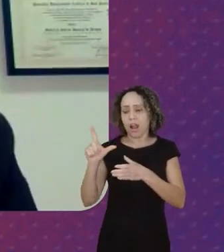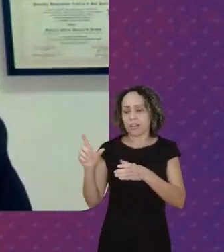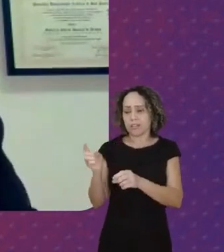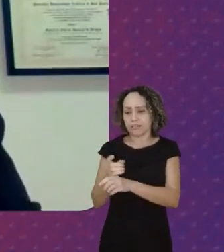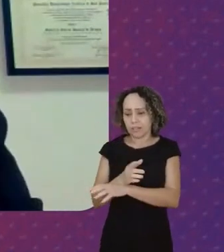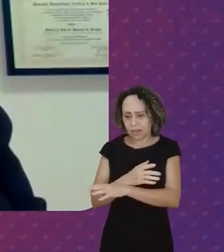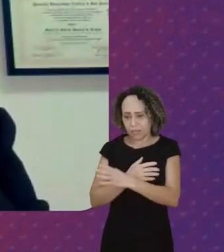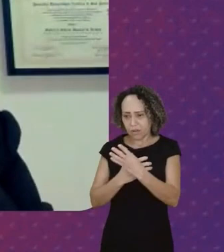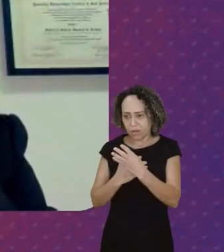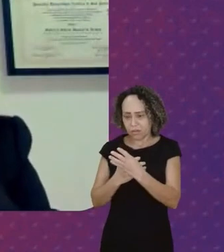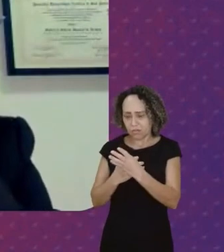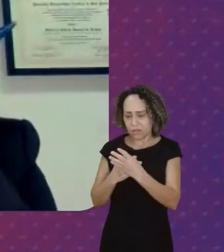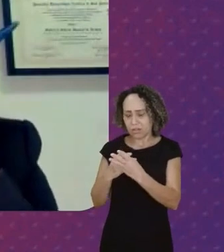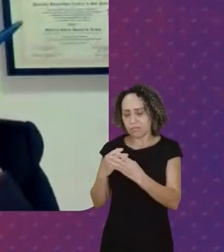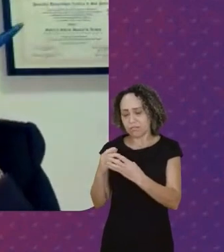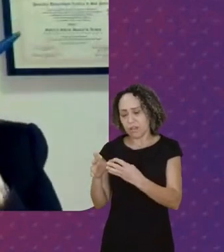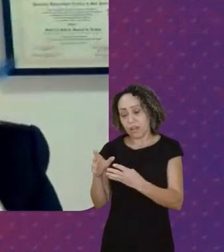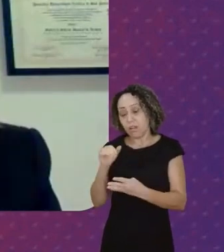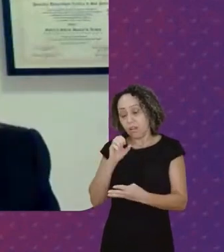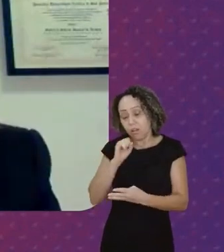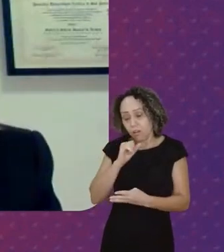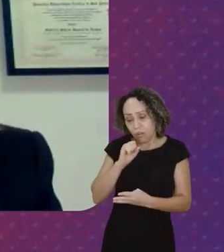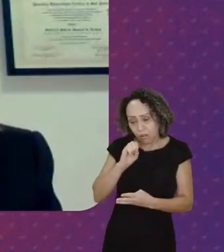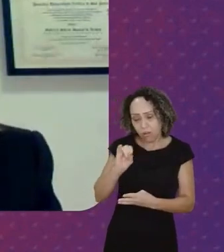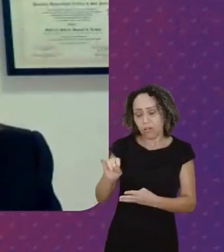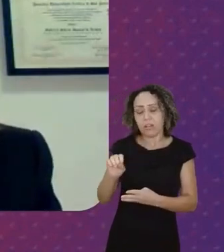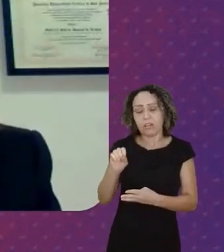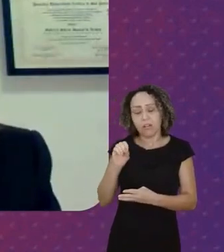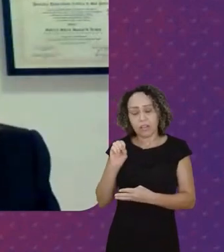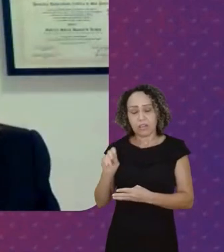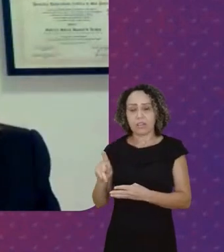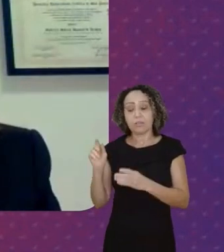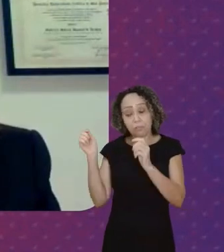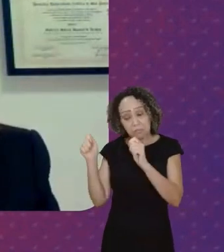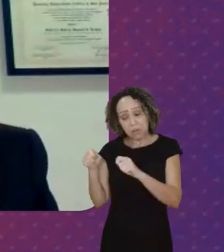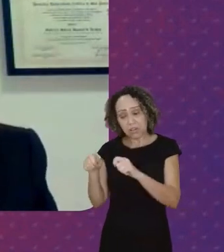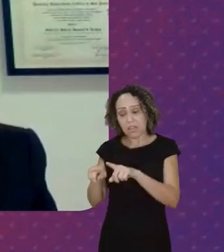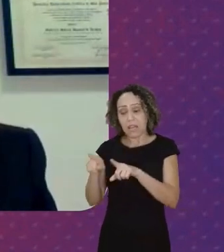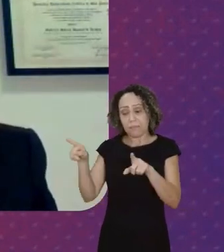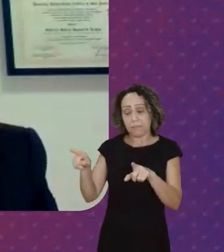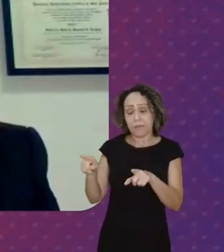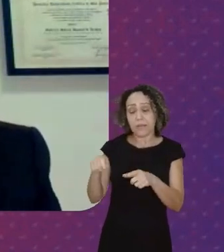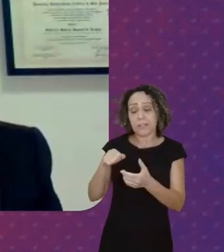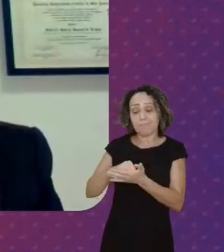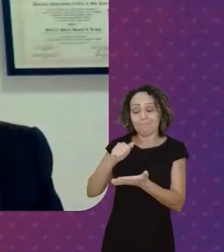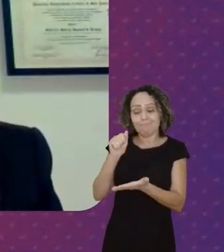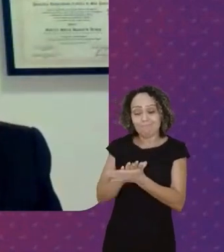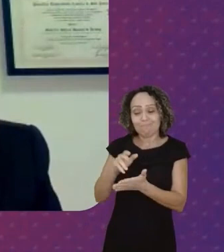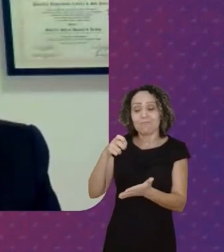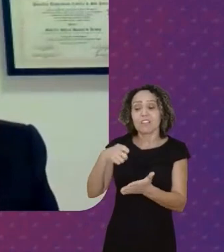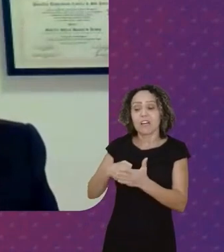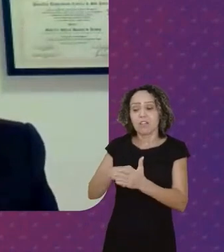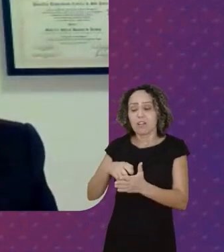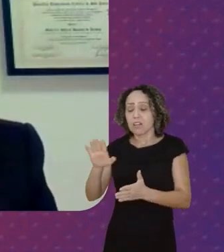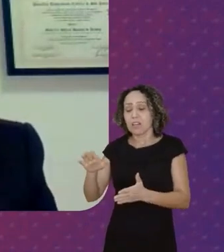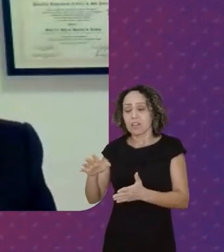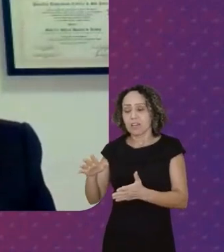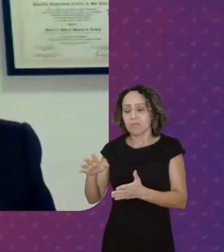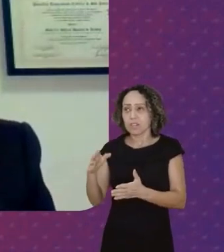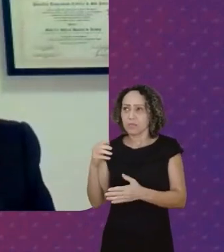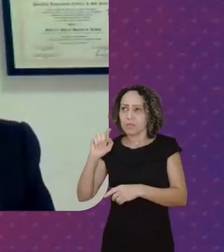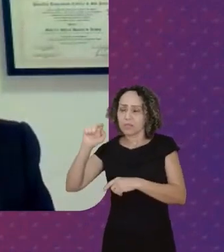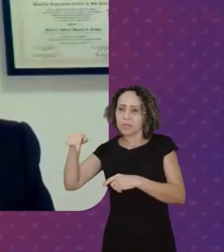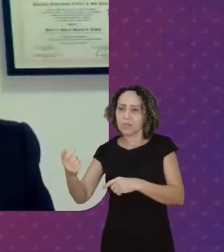próximos 3 anos sem conseguir utilizar o fundo partidário. Então, uma sanção muito pesada e que acaba desestimulando